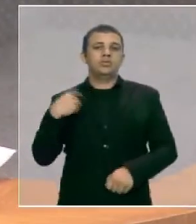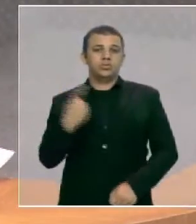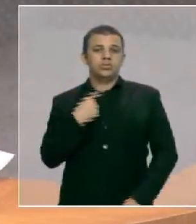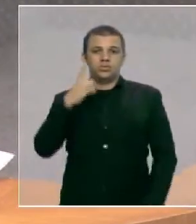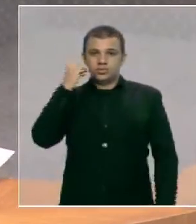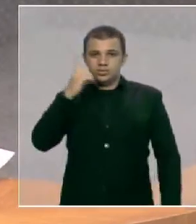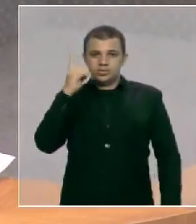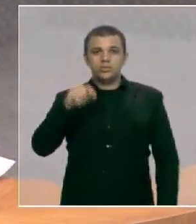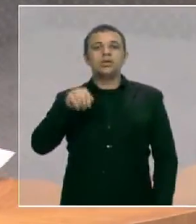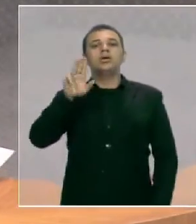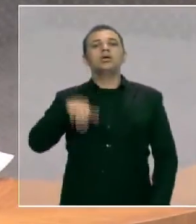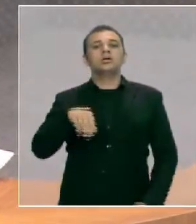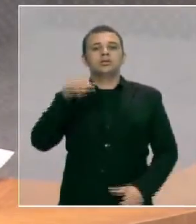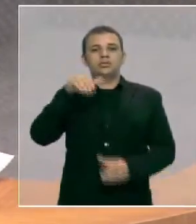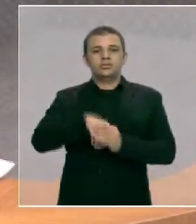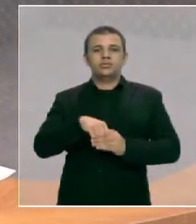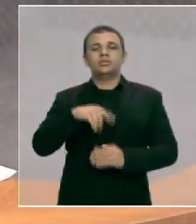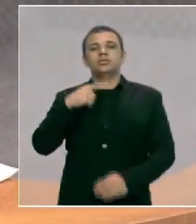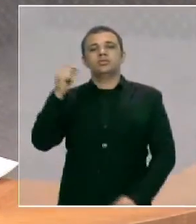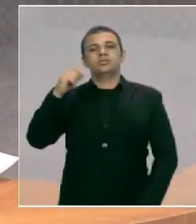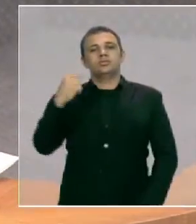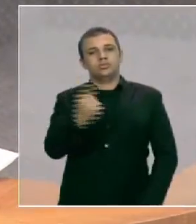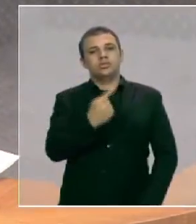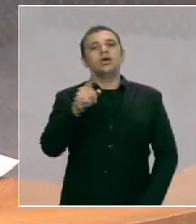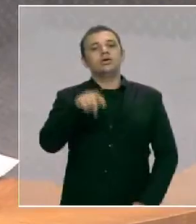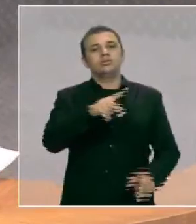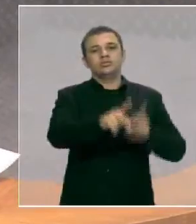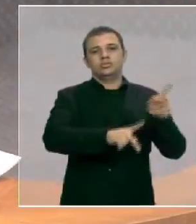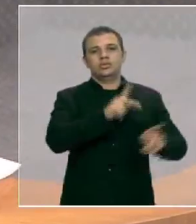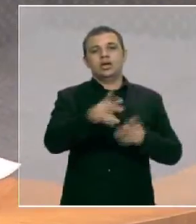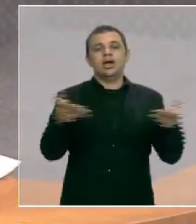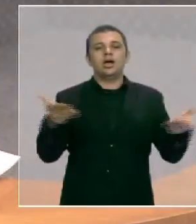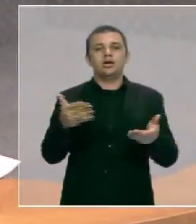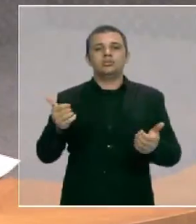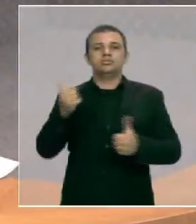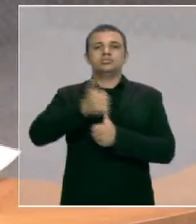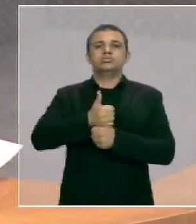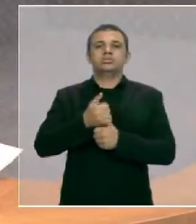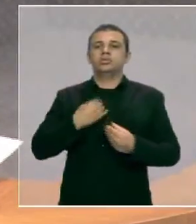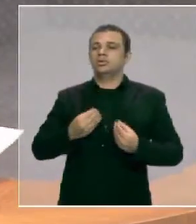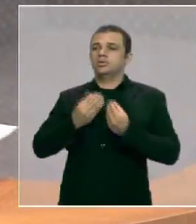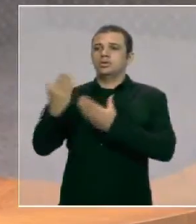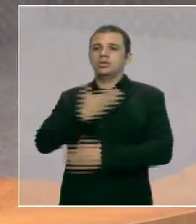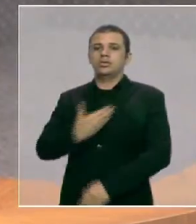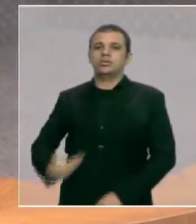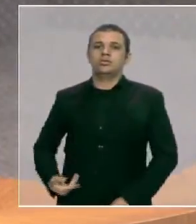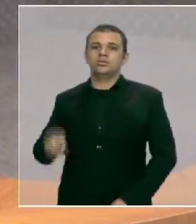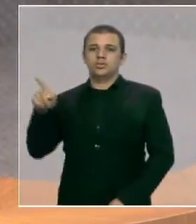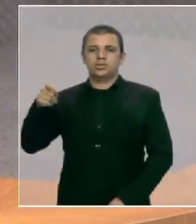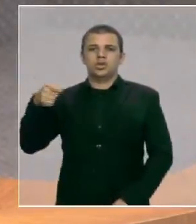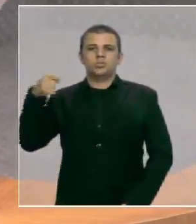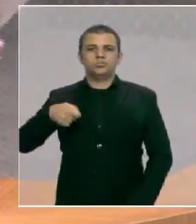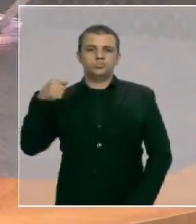não devemos colocar agora nosso mandato na mão de um governador tirano que quer dar ordem aqui nesta Assembleia. Obrigada a todos.